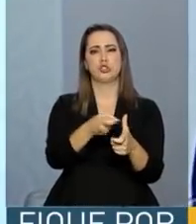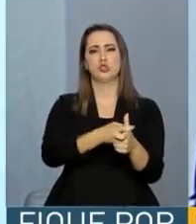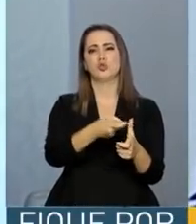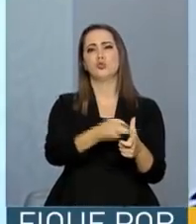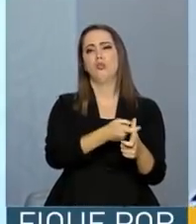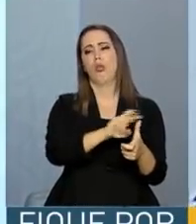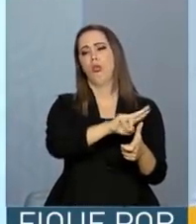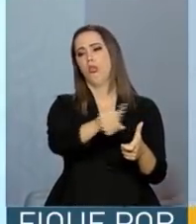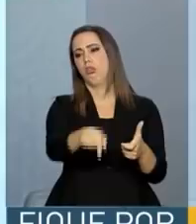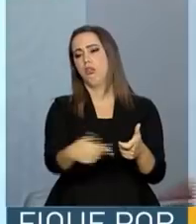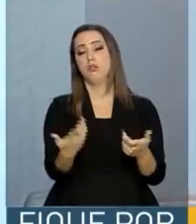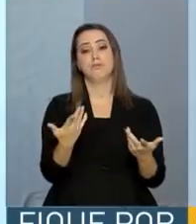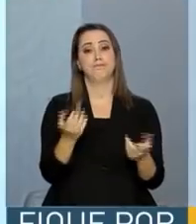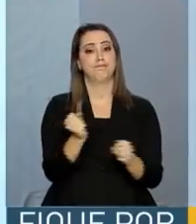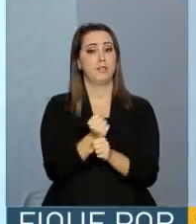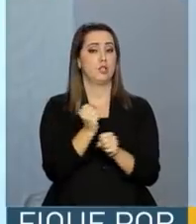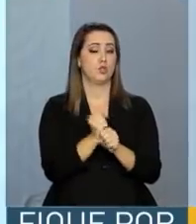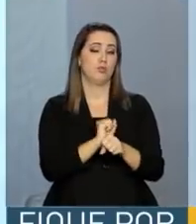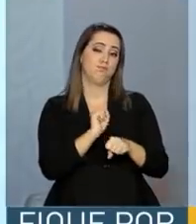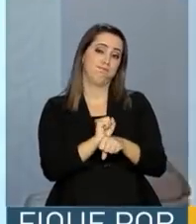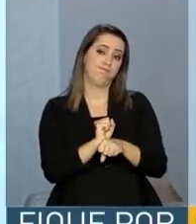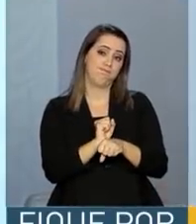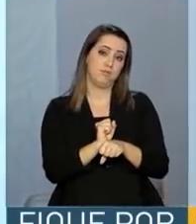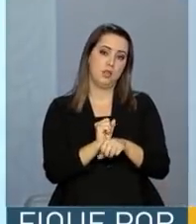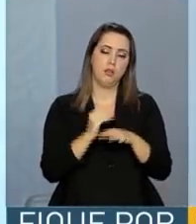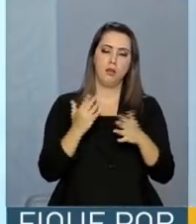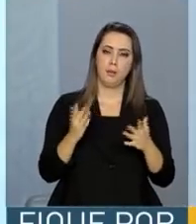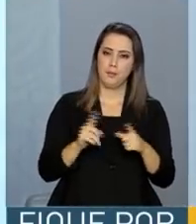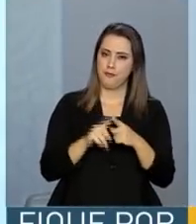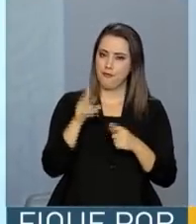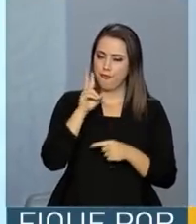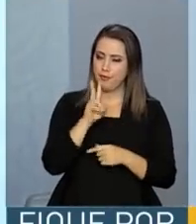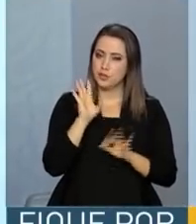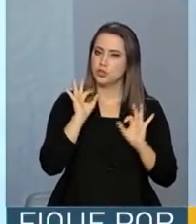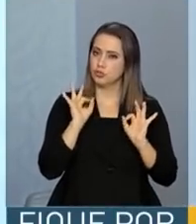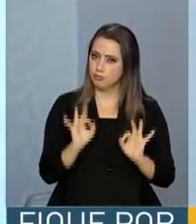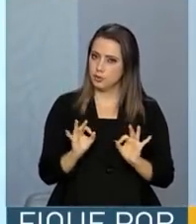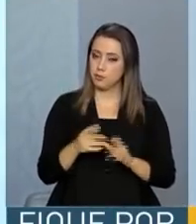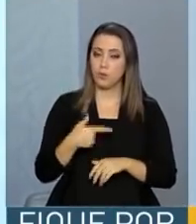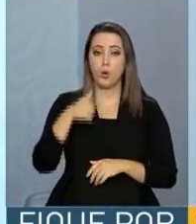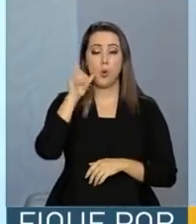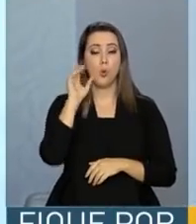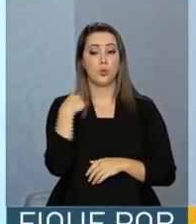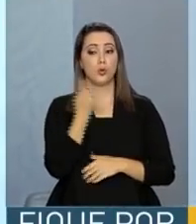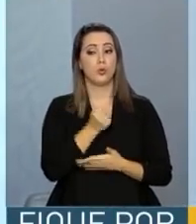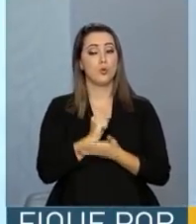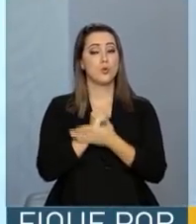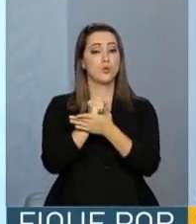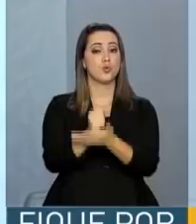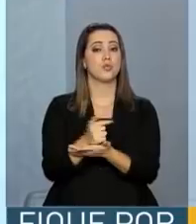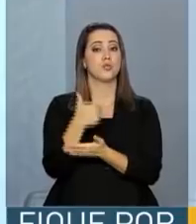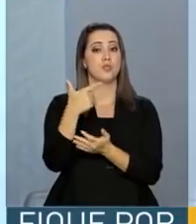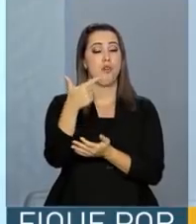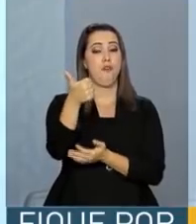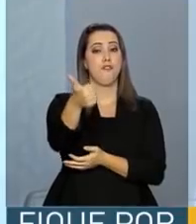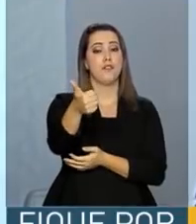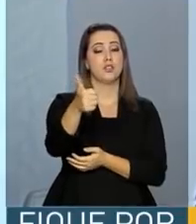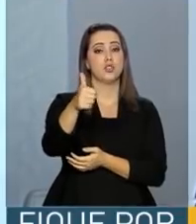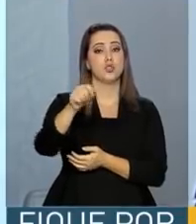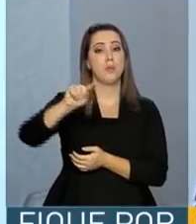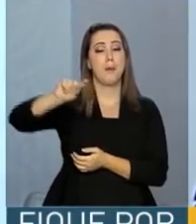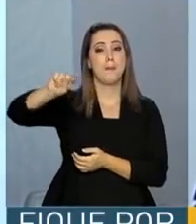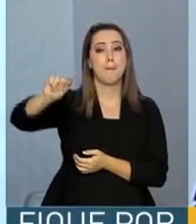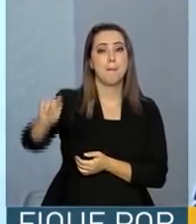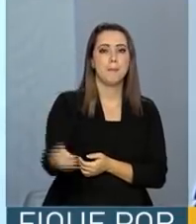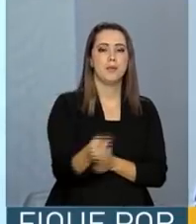que as obras estavam paradas por muito bem no dia de ontem aliás anteontem nós entregamos 21 ou 22 mil